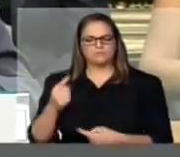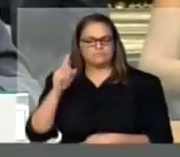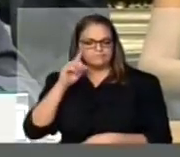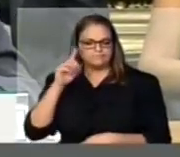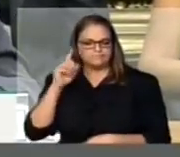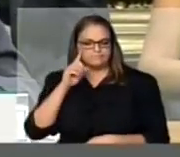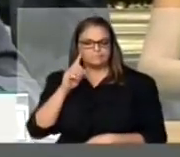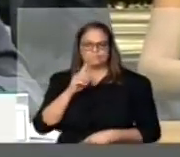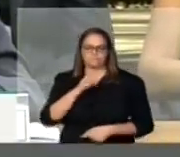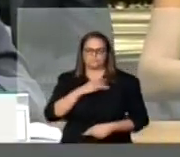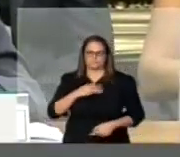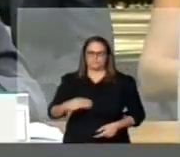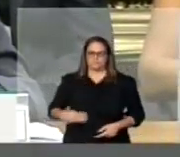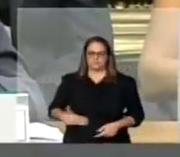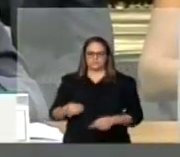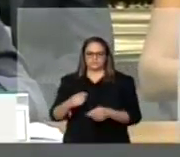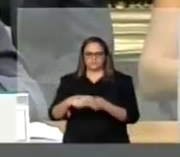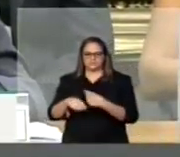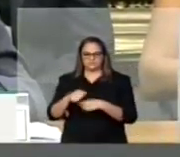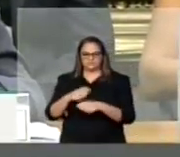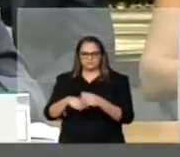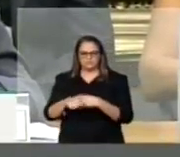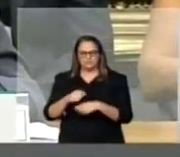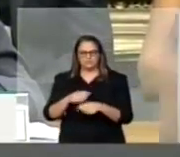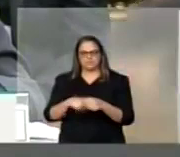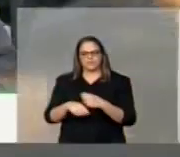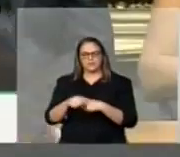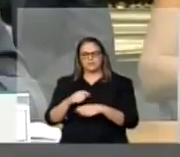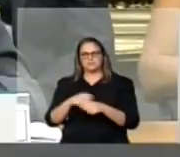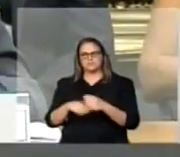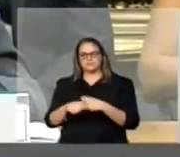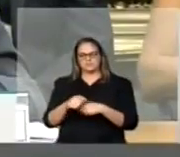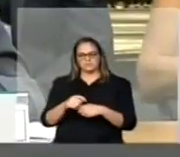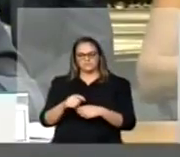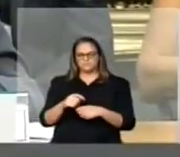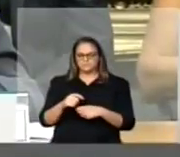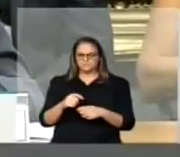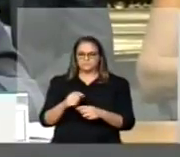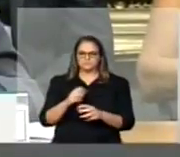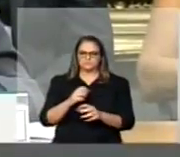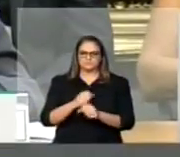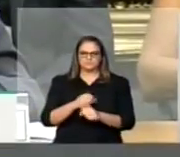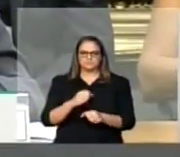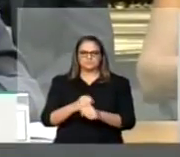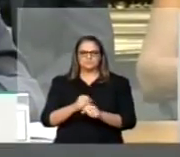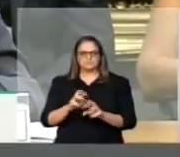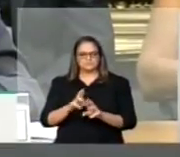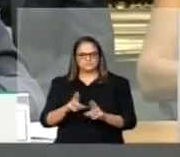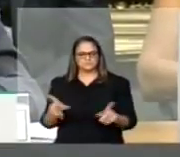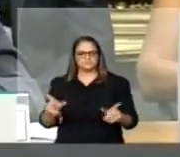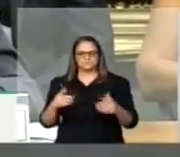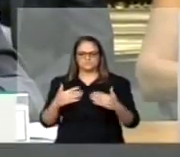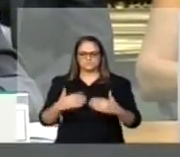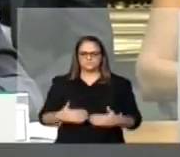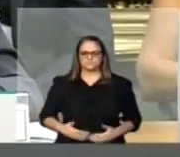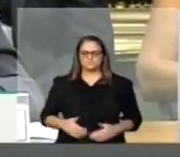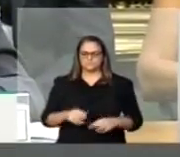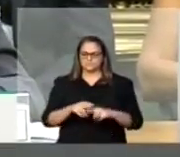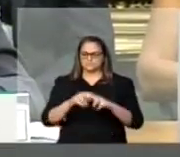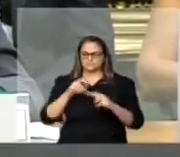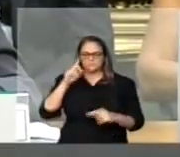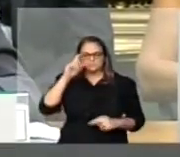da Fazenda e secretários do Tesouro Nacional, destinando-lhes a forma de agir, tornam difícil